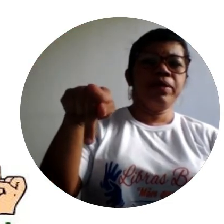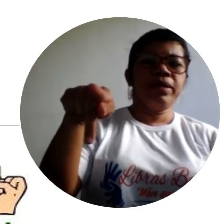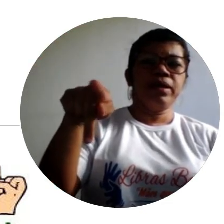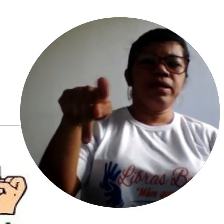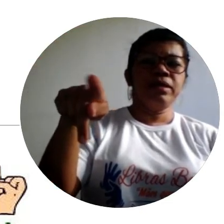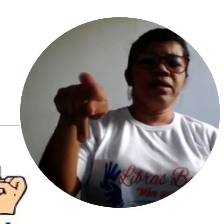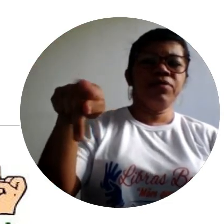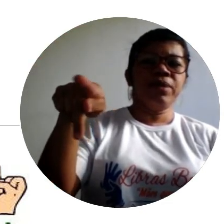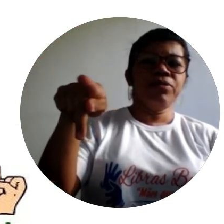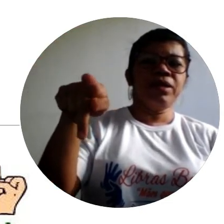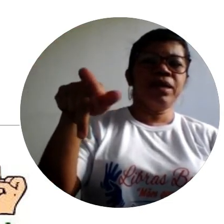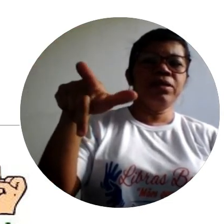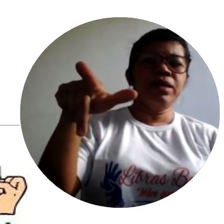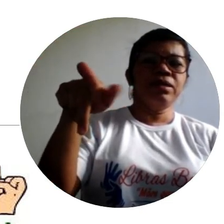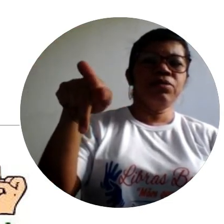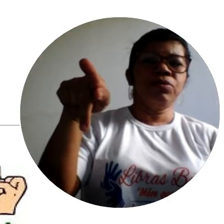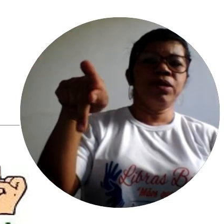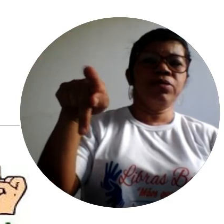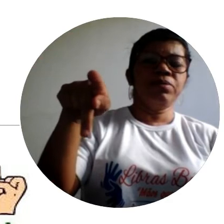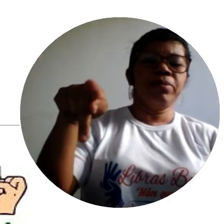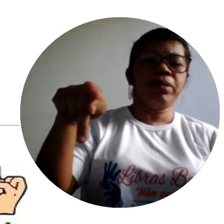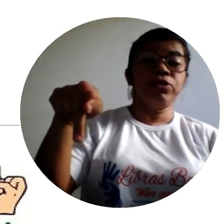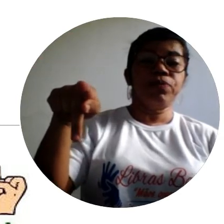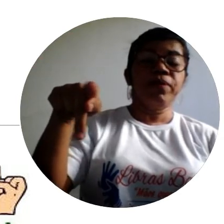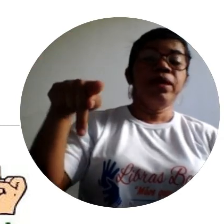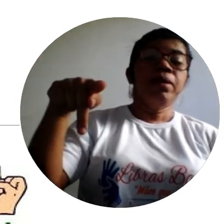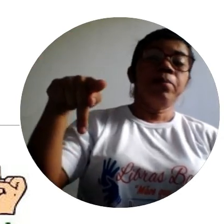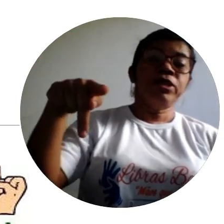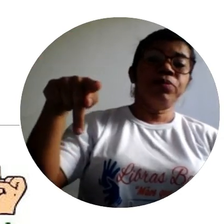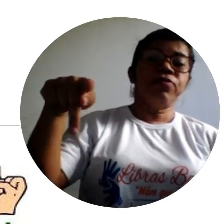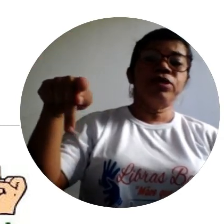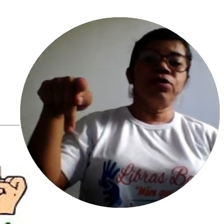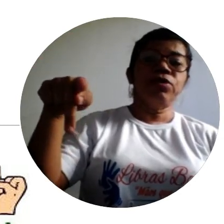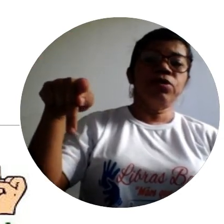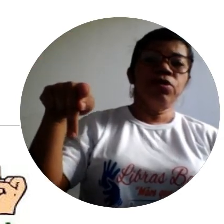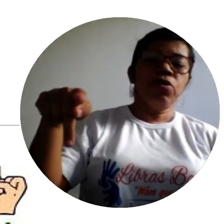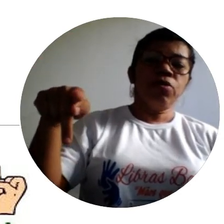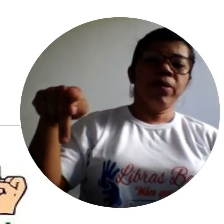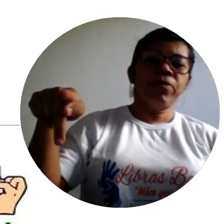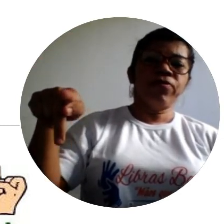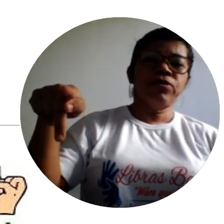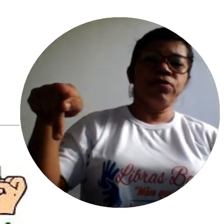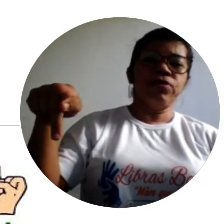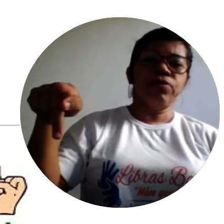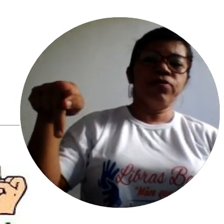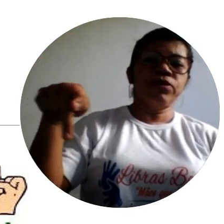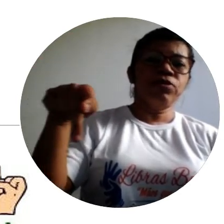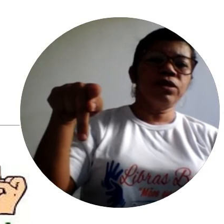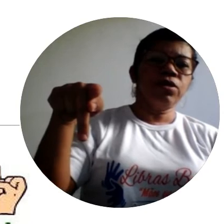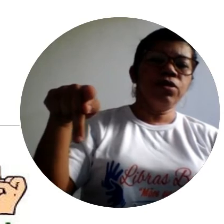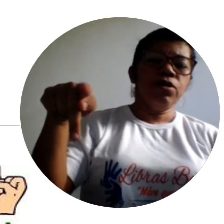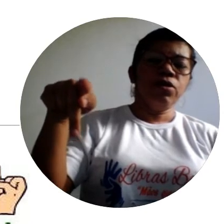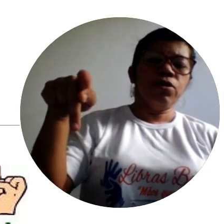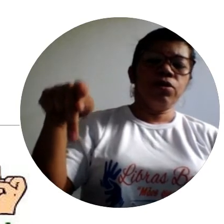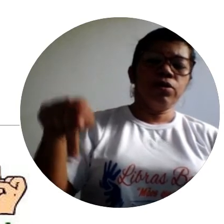letra P. Esse dedo fica apontado, esse no meio e esse para baixo. P de professor. Como é professor? Professor é